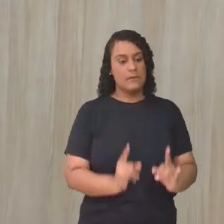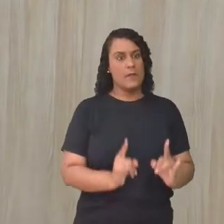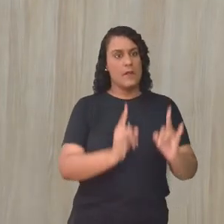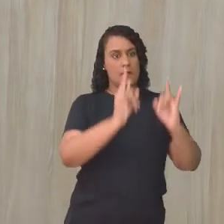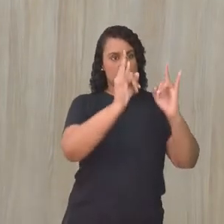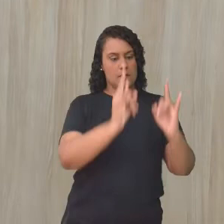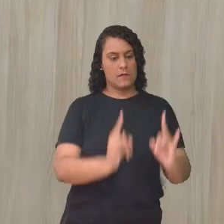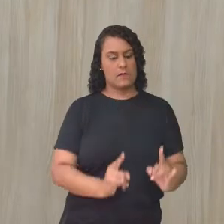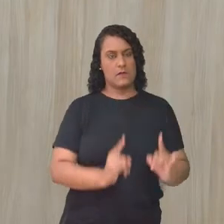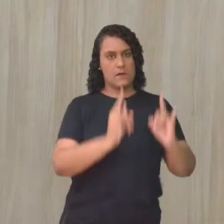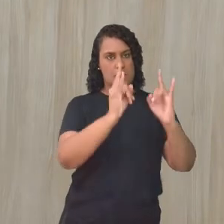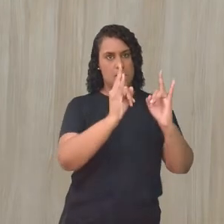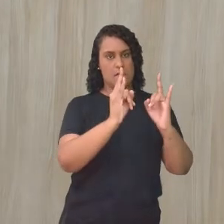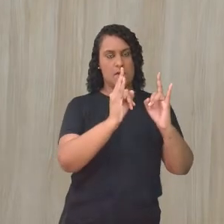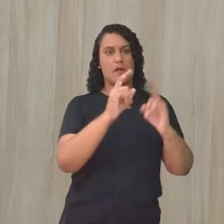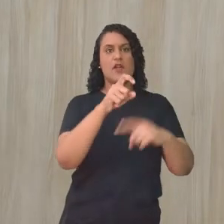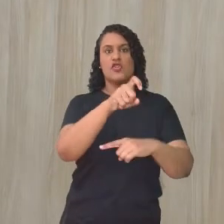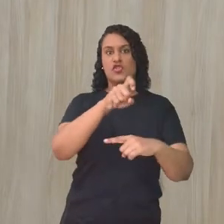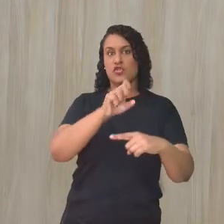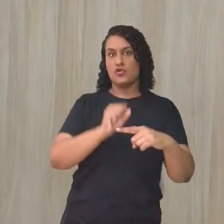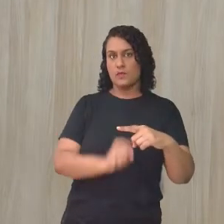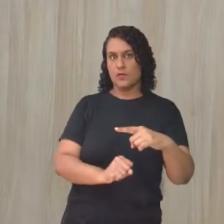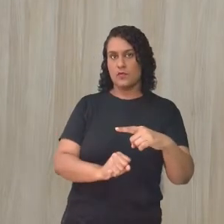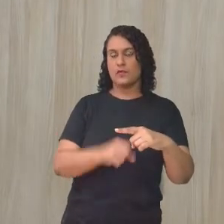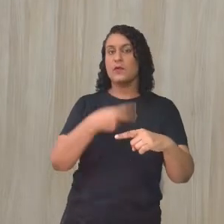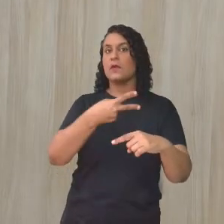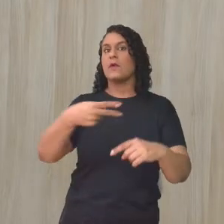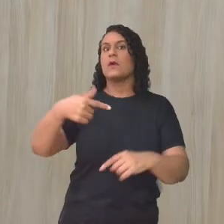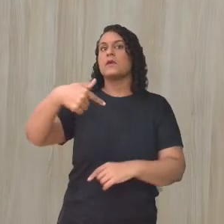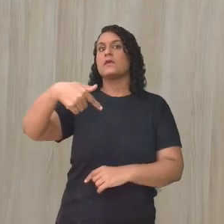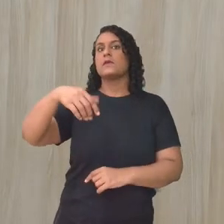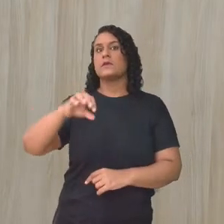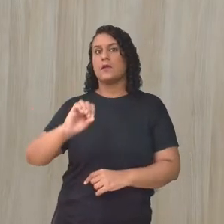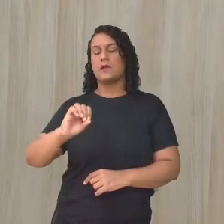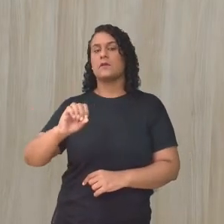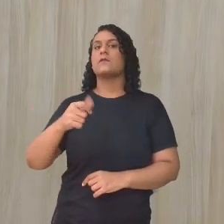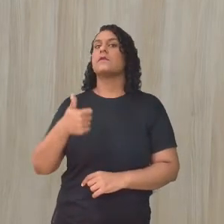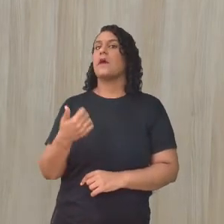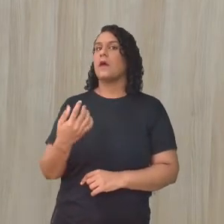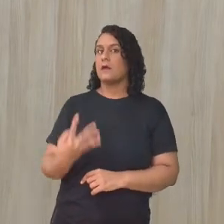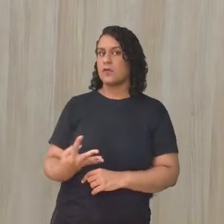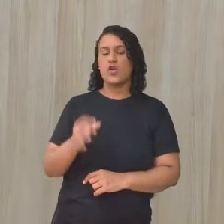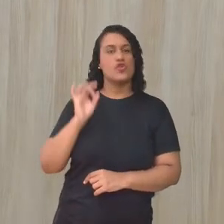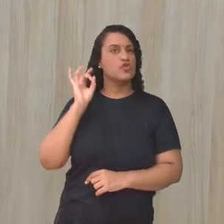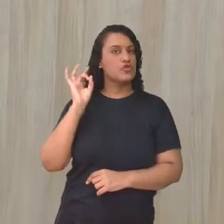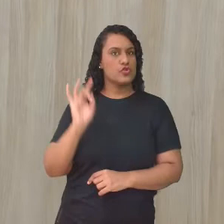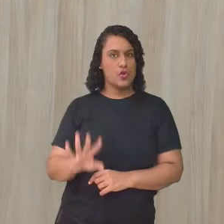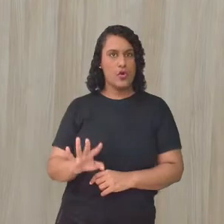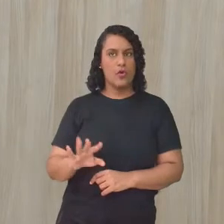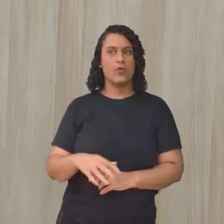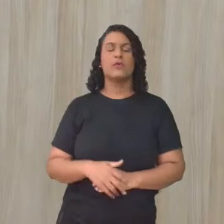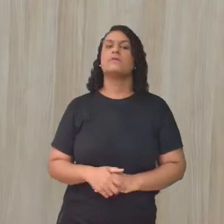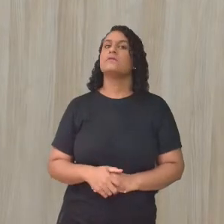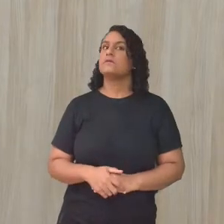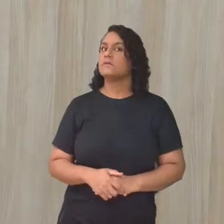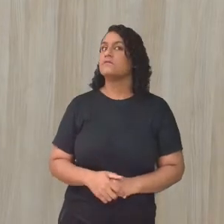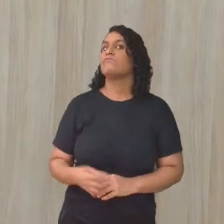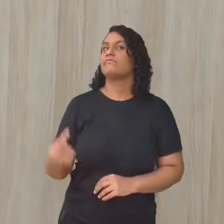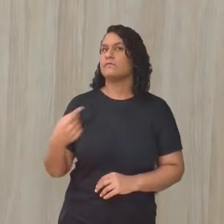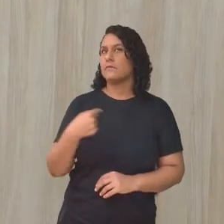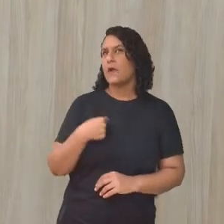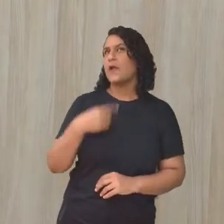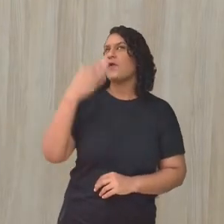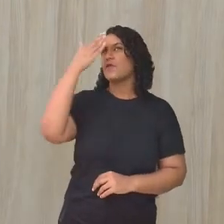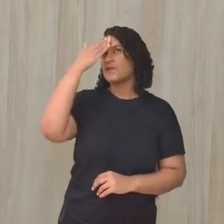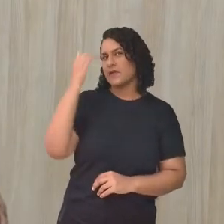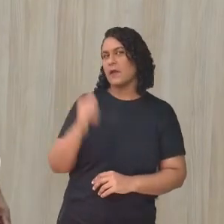ou seja, x sobre 8 é igual a 70 sobre 14. É só fazer isso. Eu já até sei